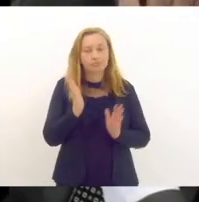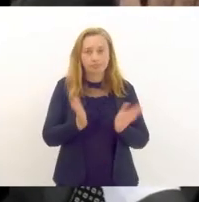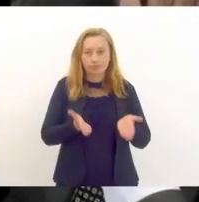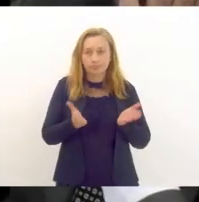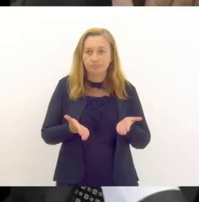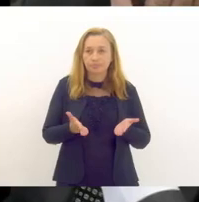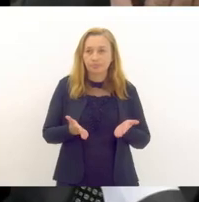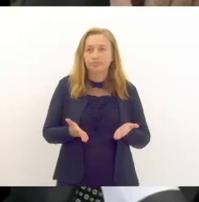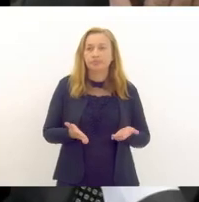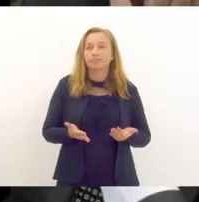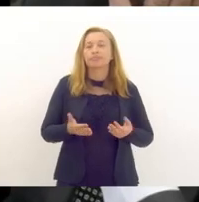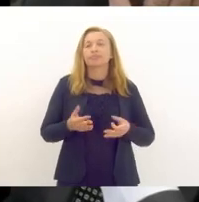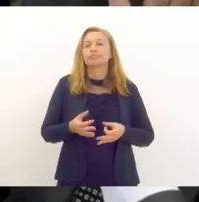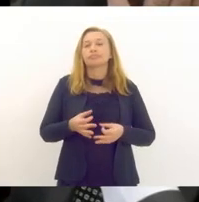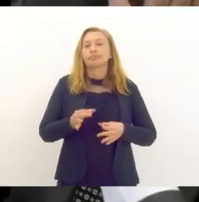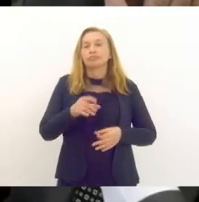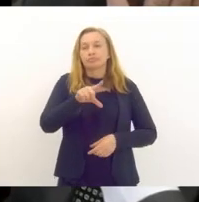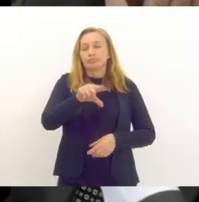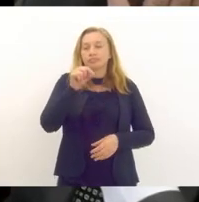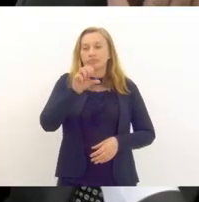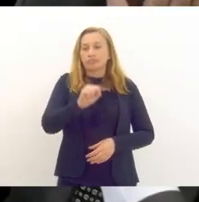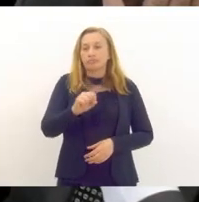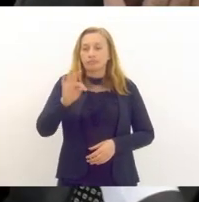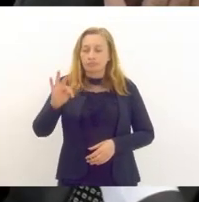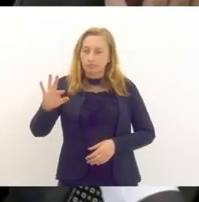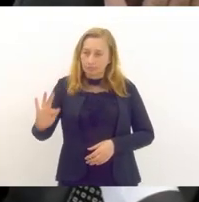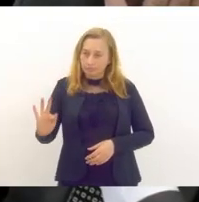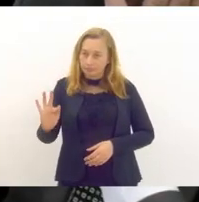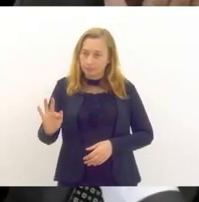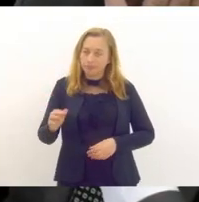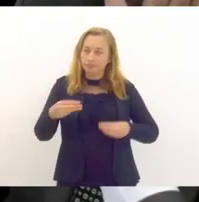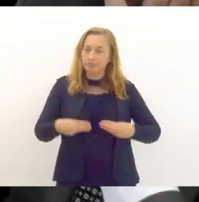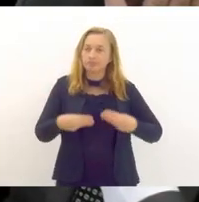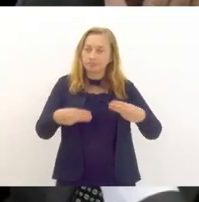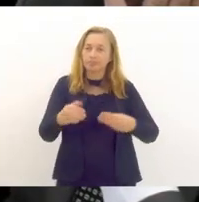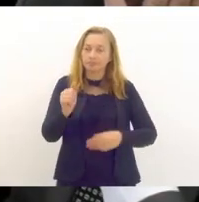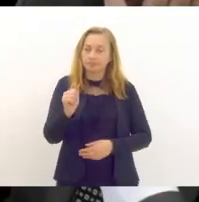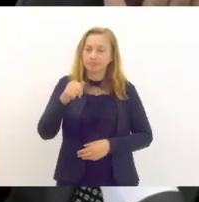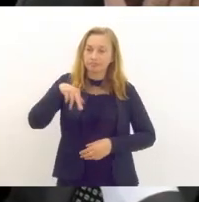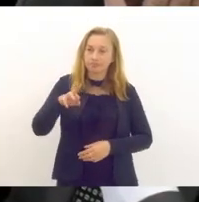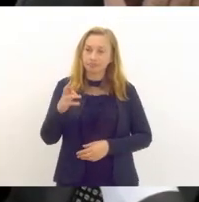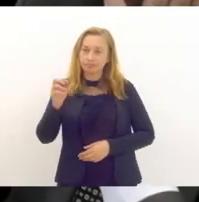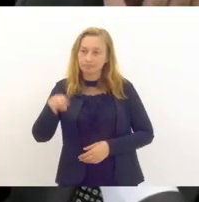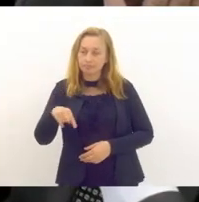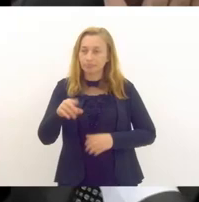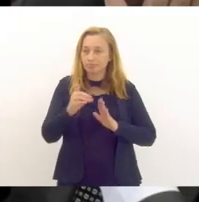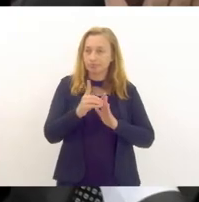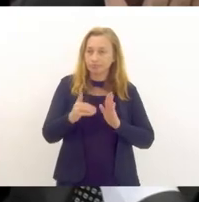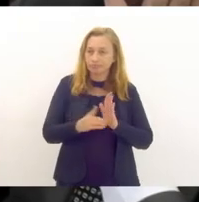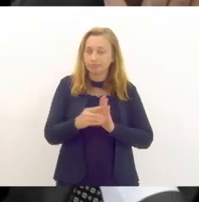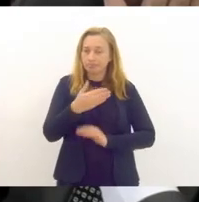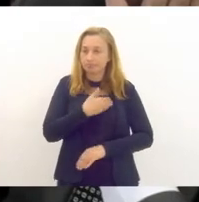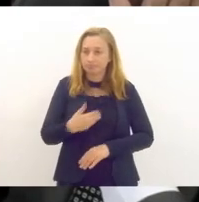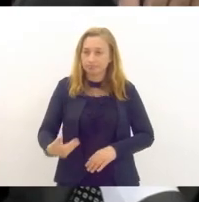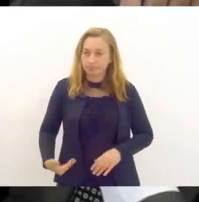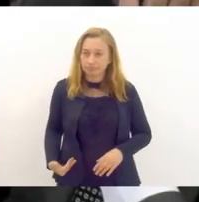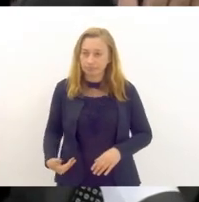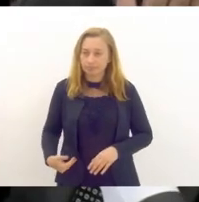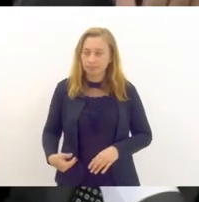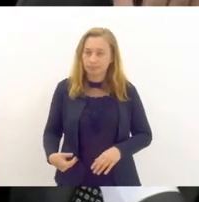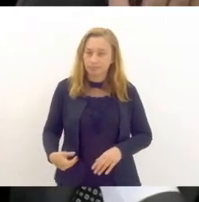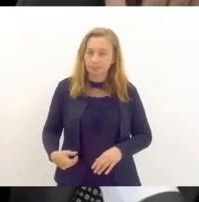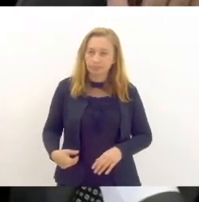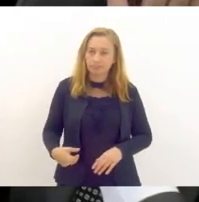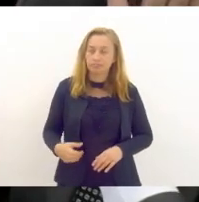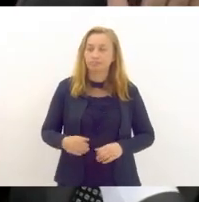em conformidade com a decisão do próprio STF do próprio Ministro André Mendonça de que o decreto do governador que dá